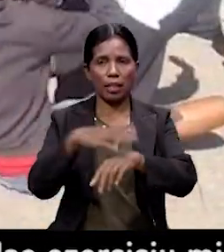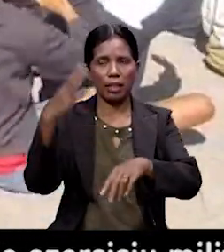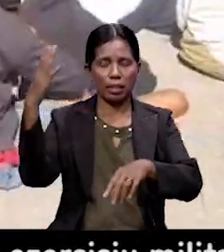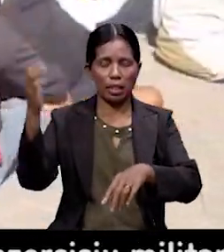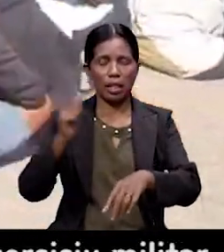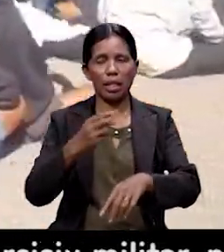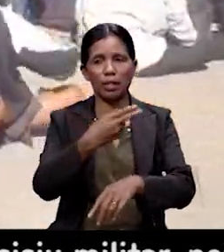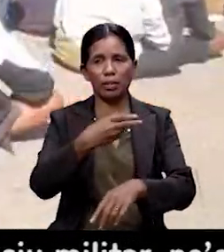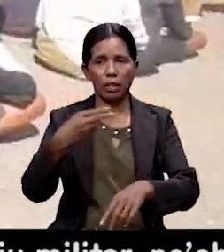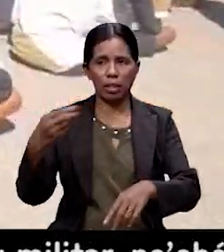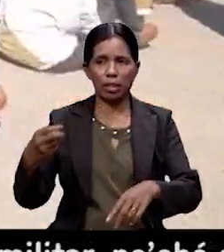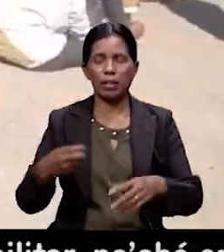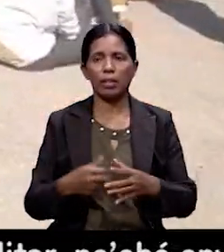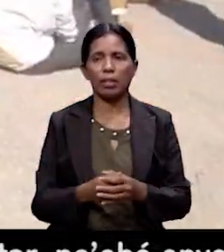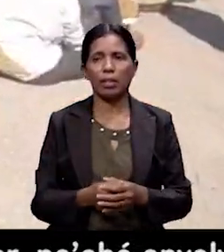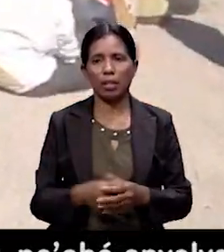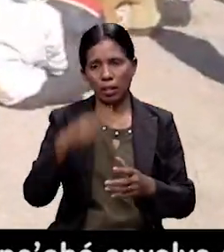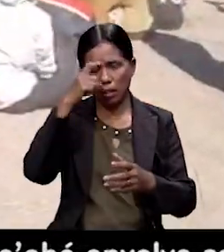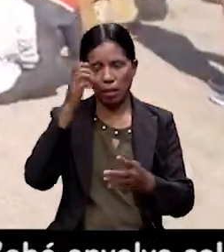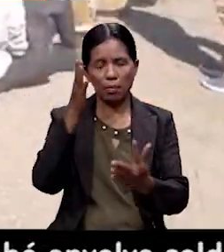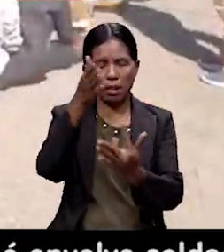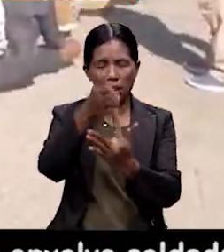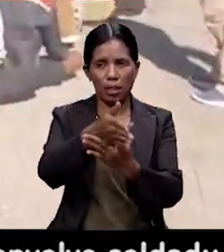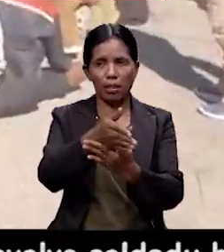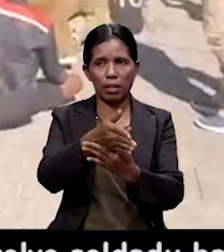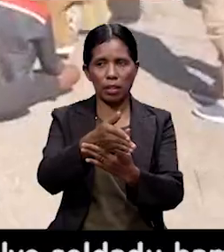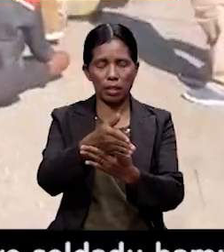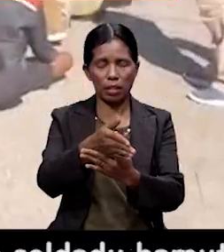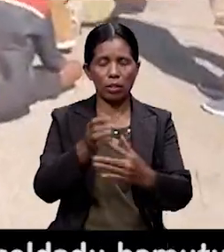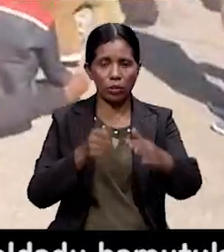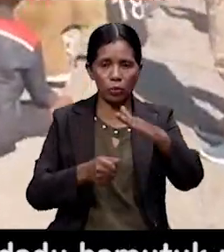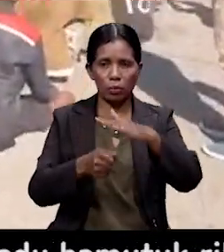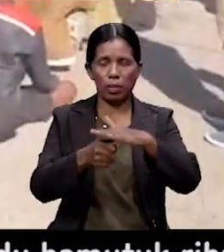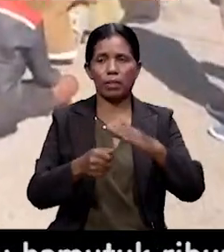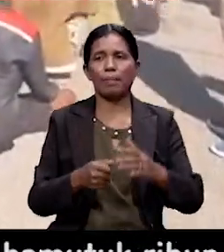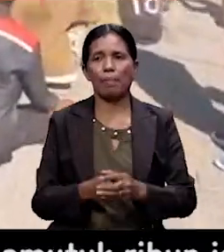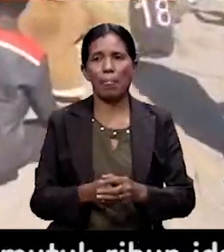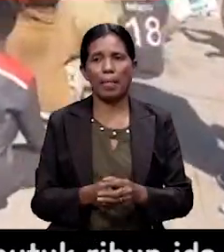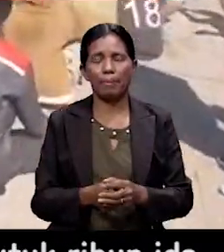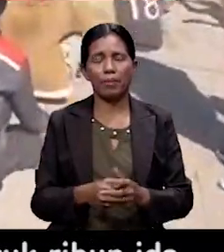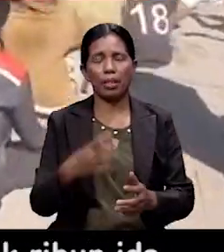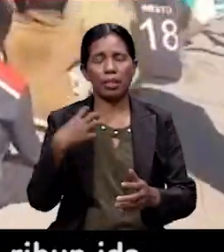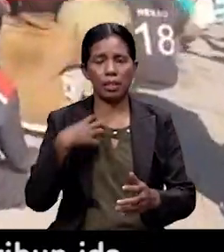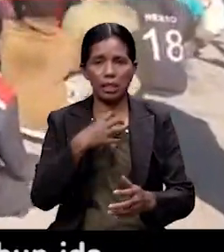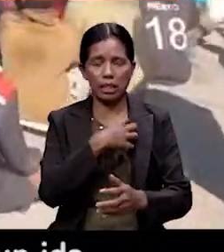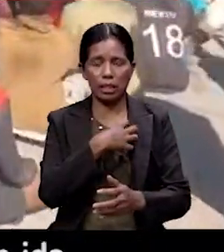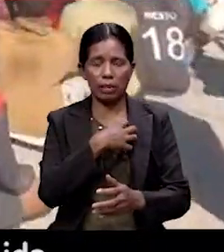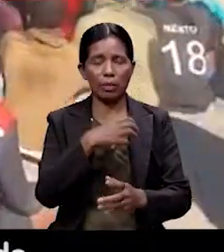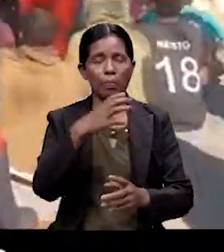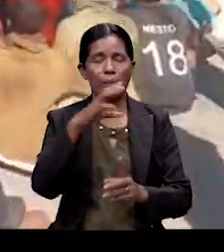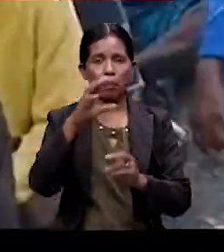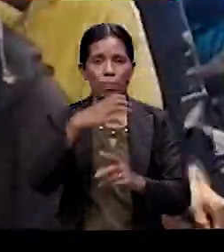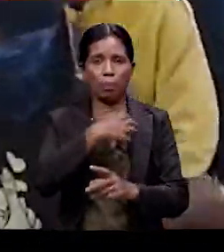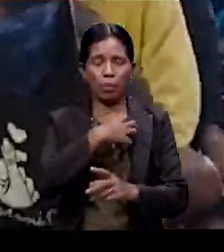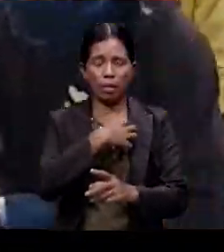Belu, província Nusa Tenggara Timur, tamba hakat li fronteira ilegalmente. Comandante Unidade Patrulhamento Fronteira explica, cidadão